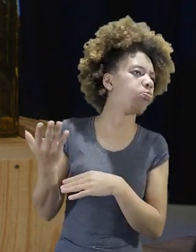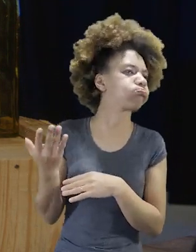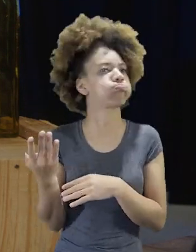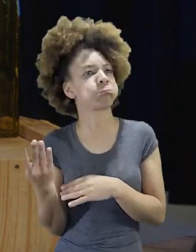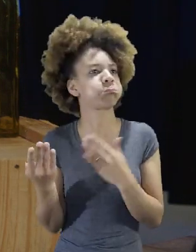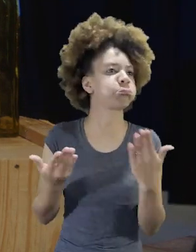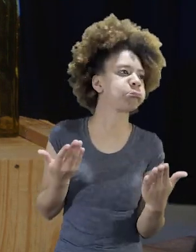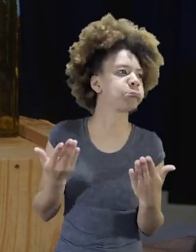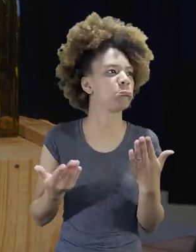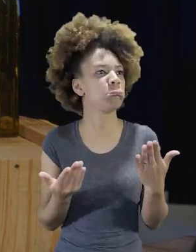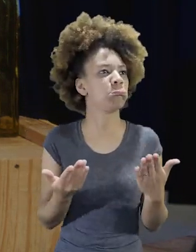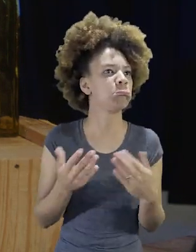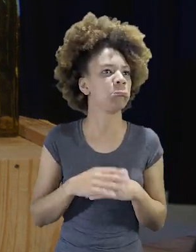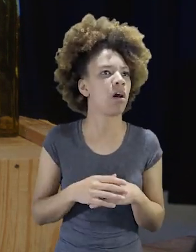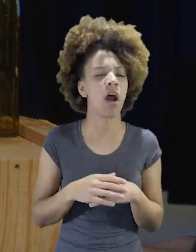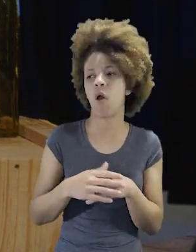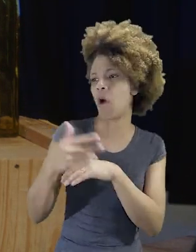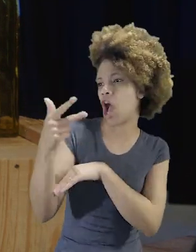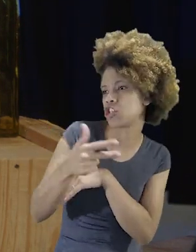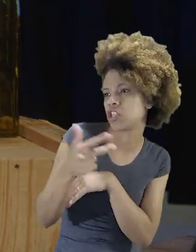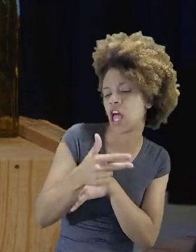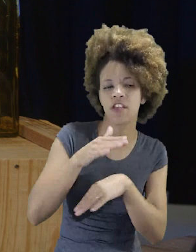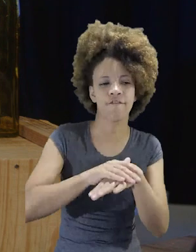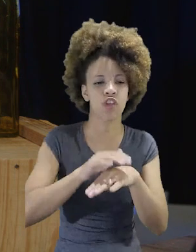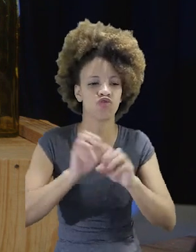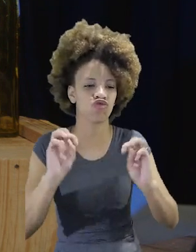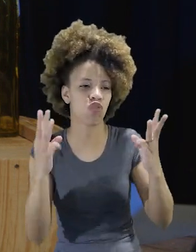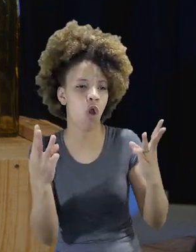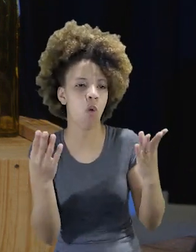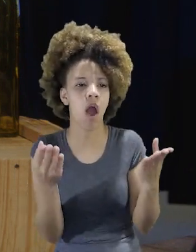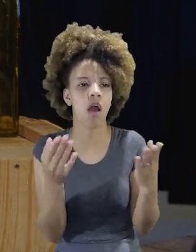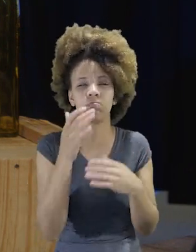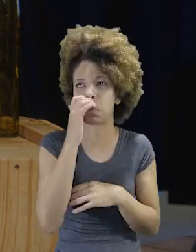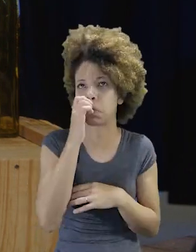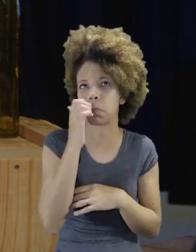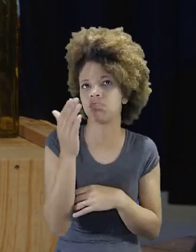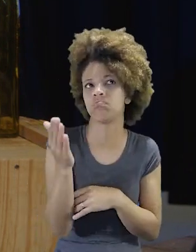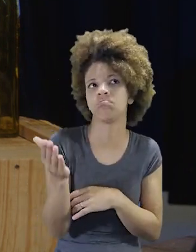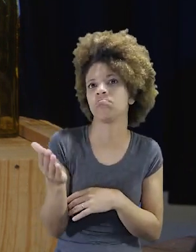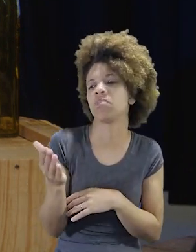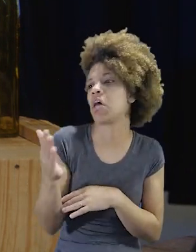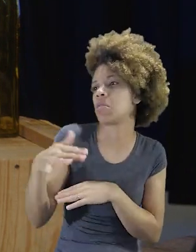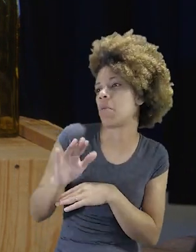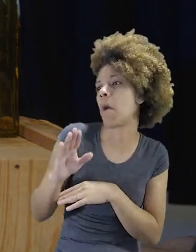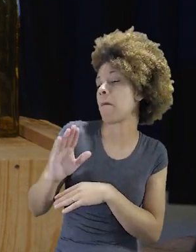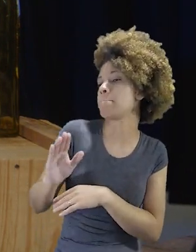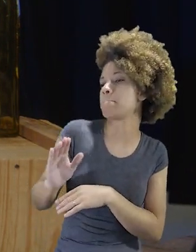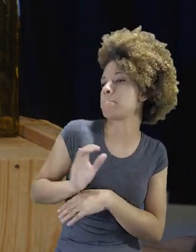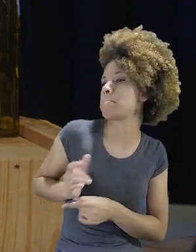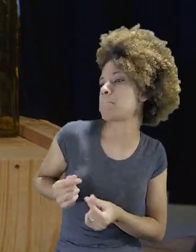os faz o show no bagulho de boy mas também faz o chorona quebrada aí beleza mas